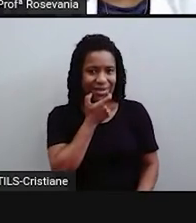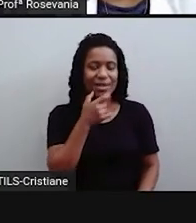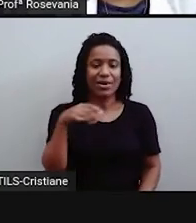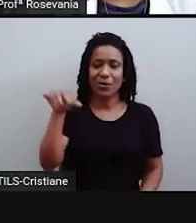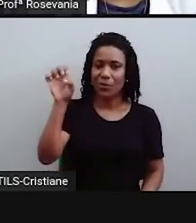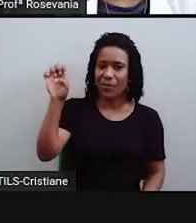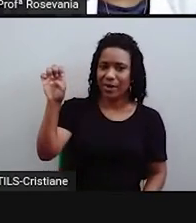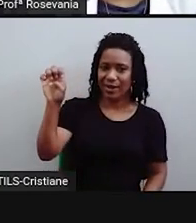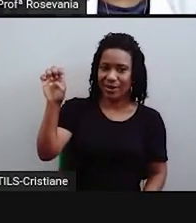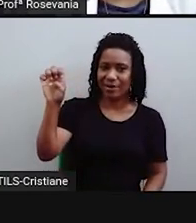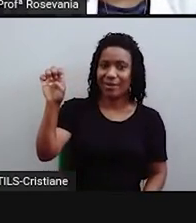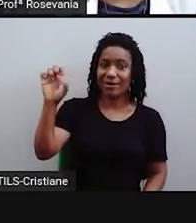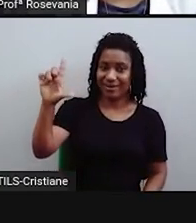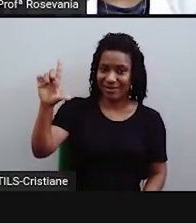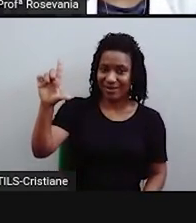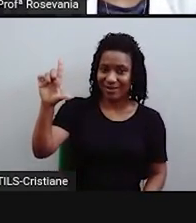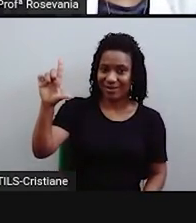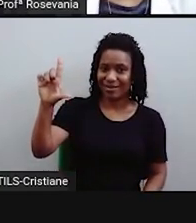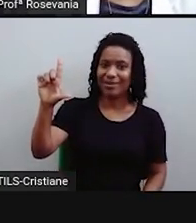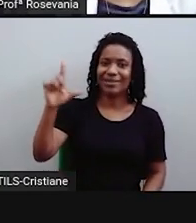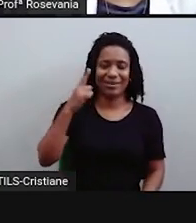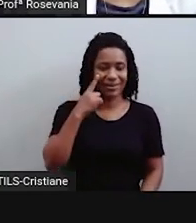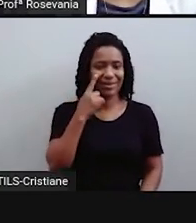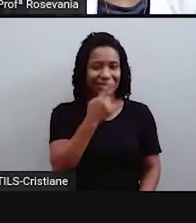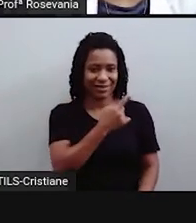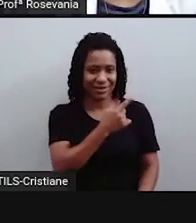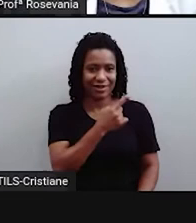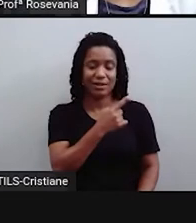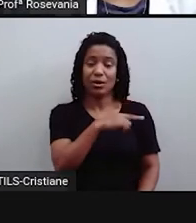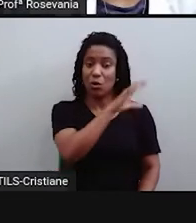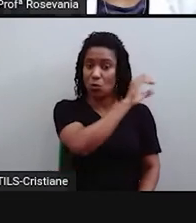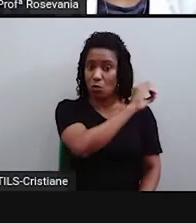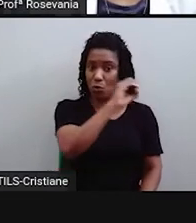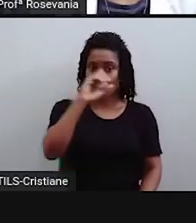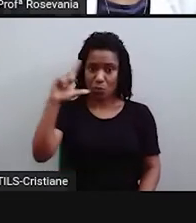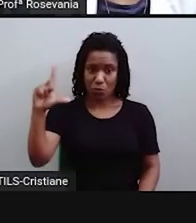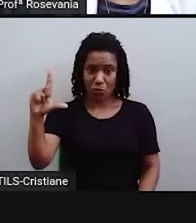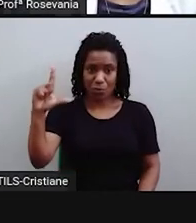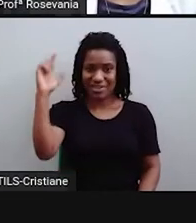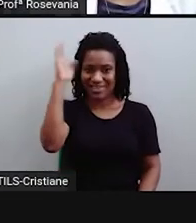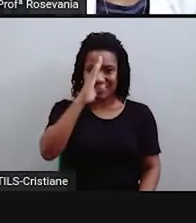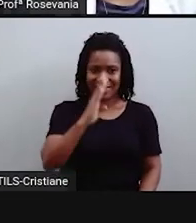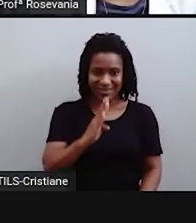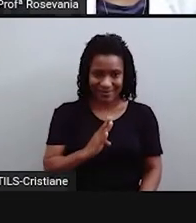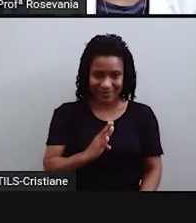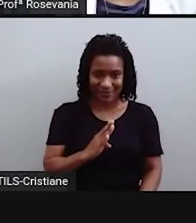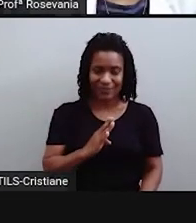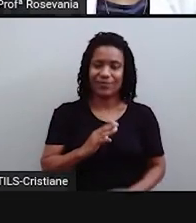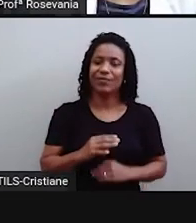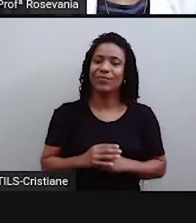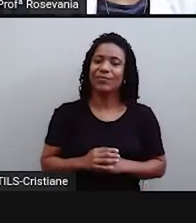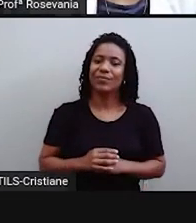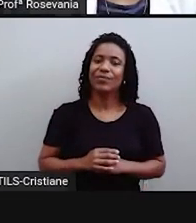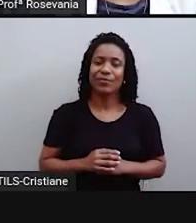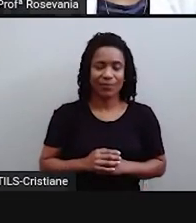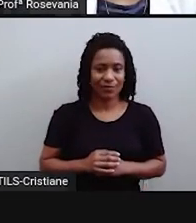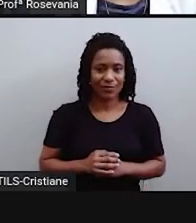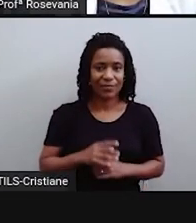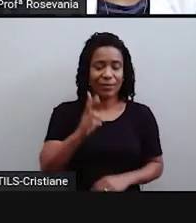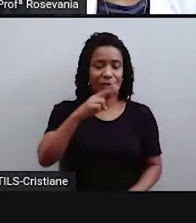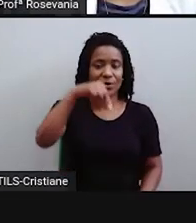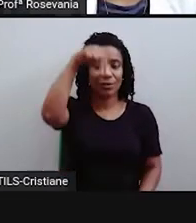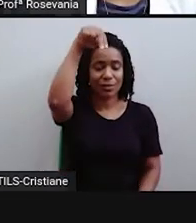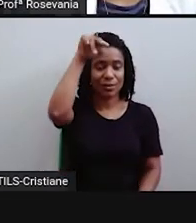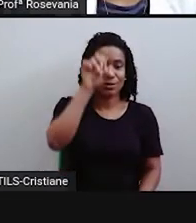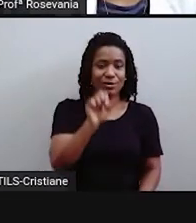E, né? E aqui a letra W, viu? Só para chamar a atenção disso. Então, eu achei, né, aqui,